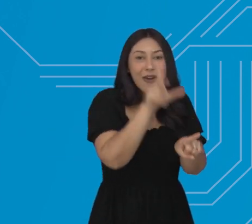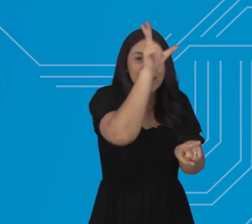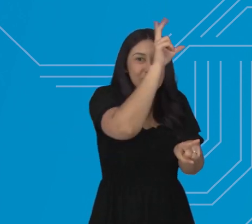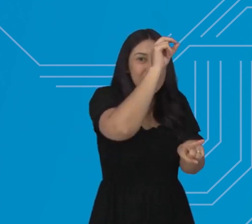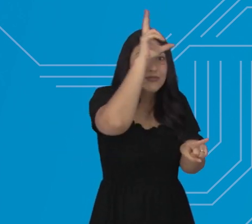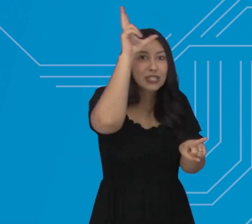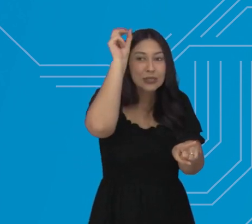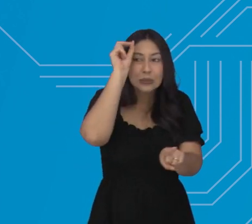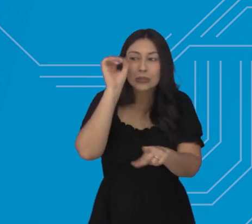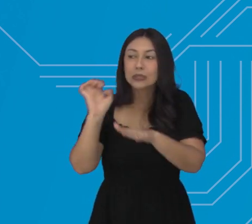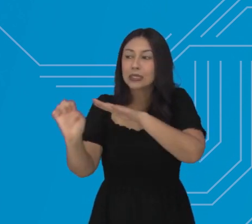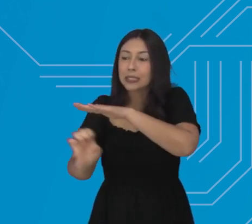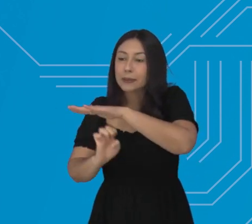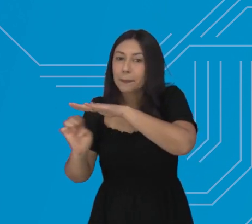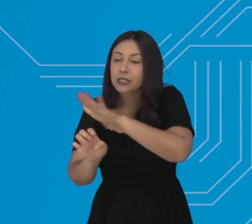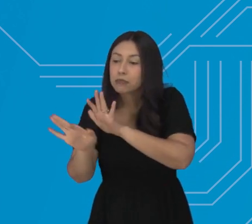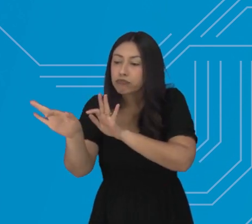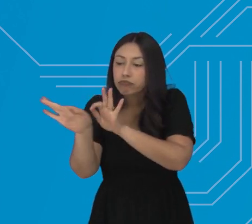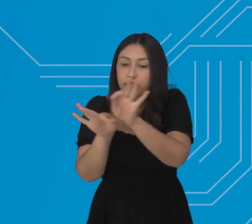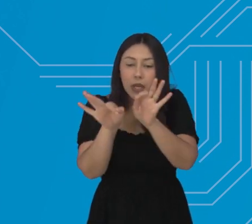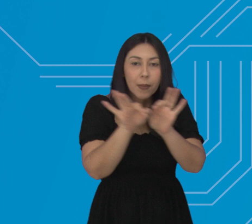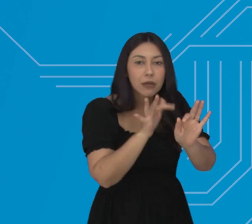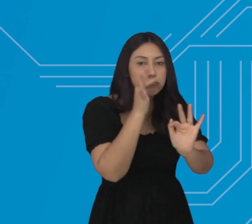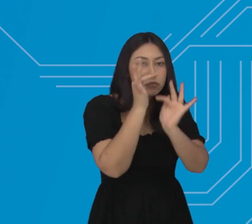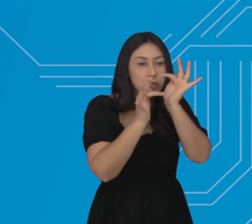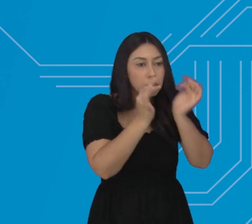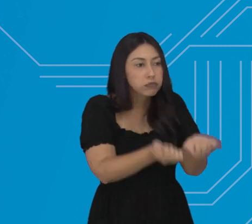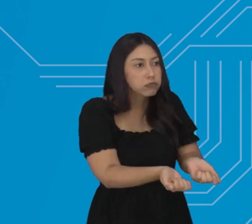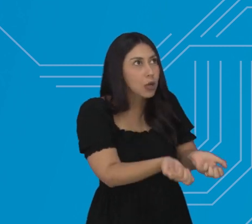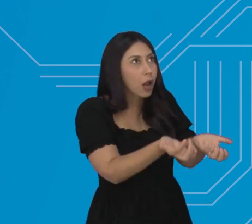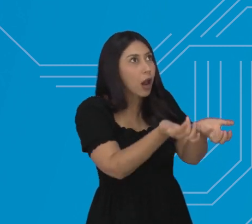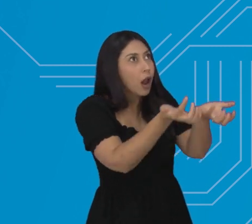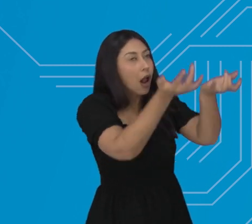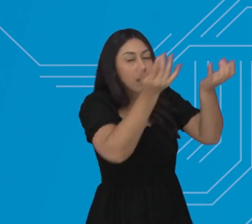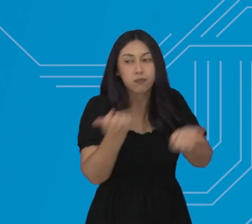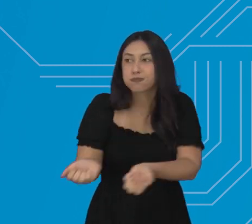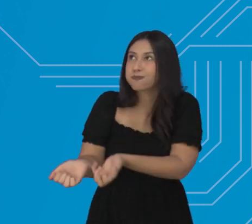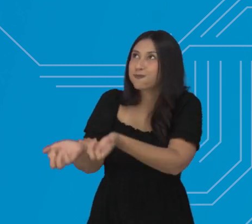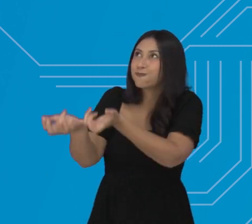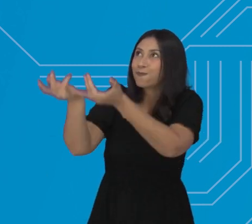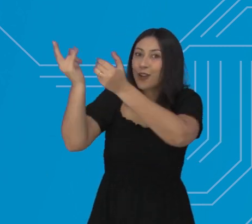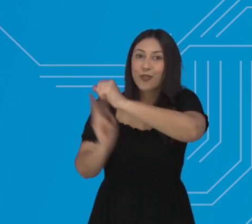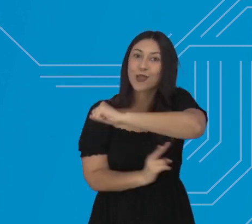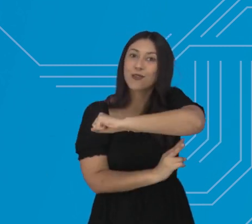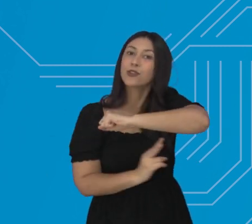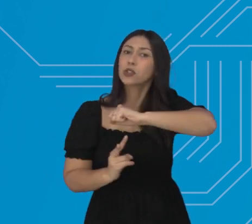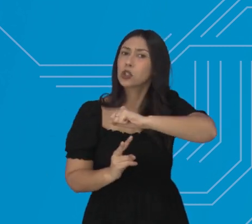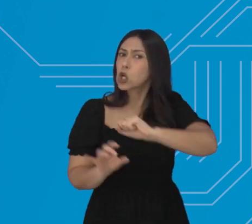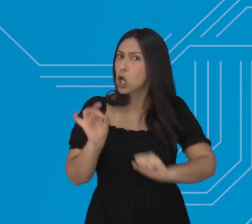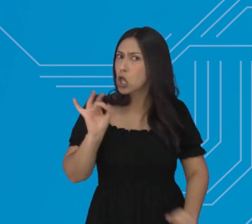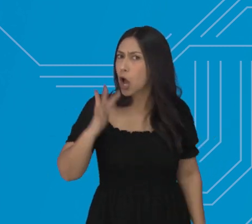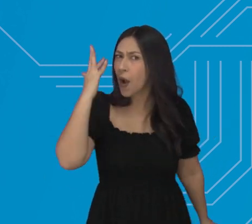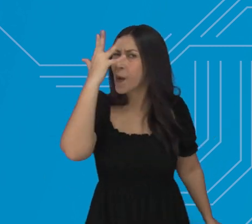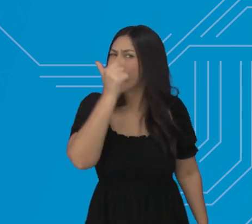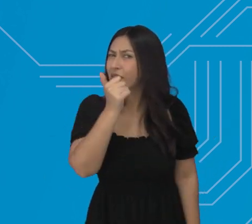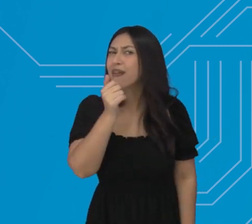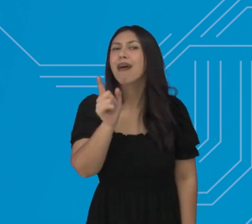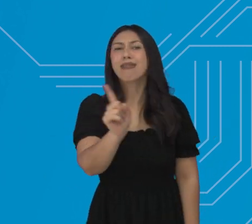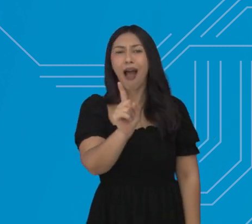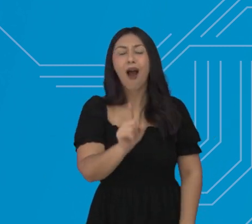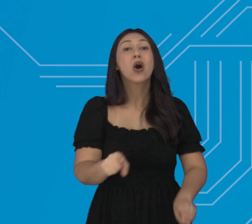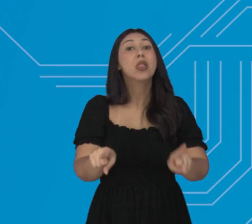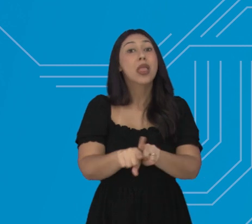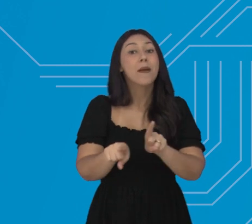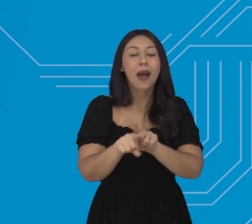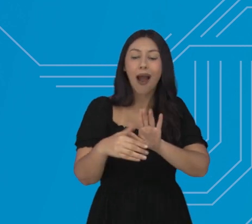Prefeitura e entidades especializadas para a implantação dos jardins verticais nos viadutos aqui de São José. Mais do que beleza, o